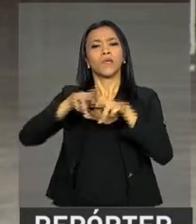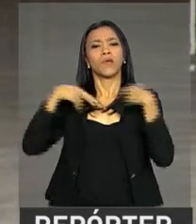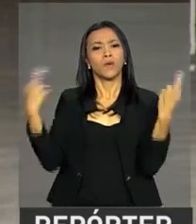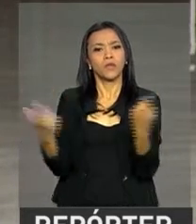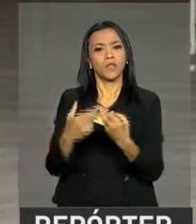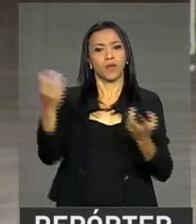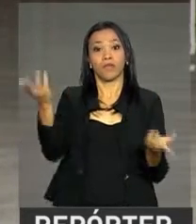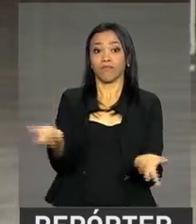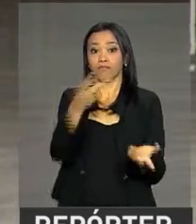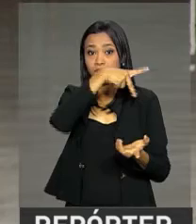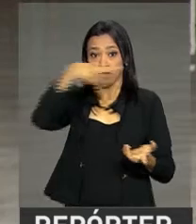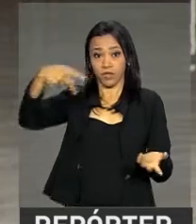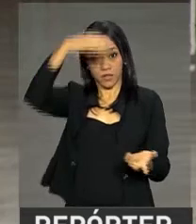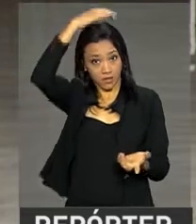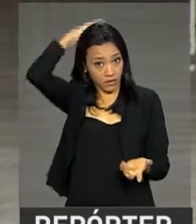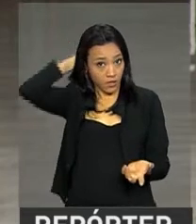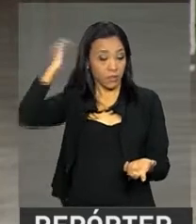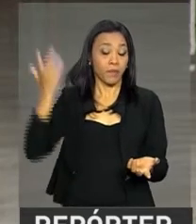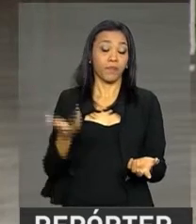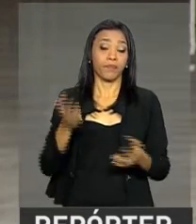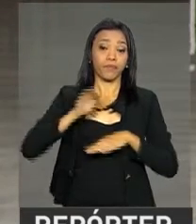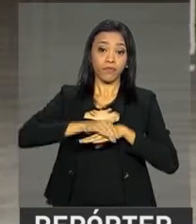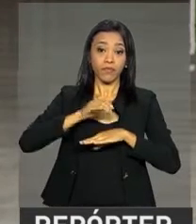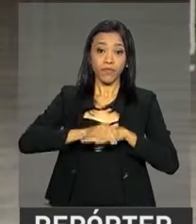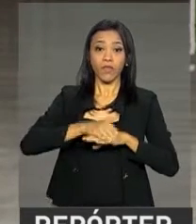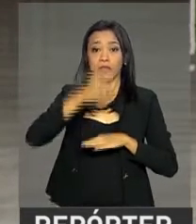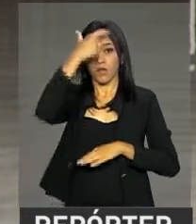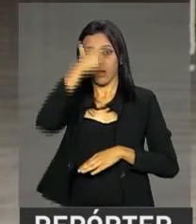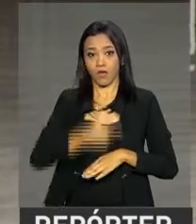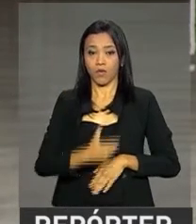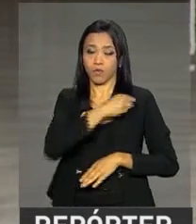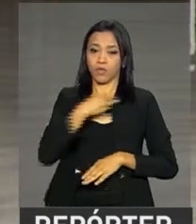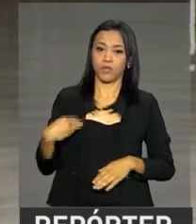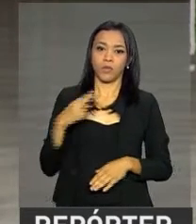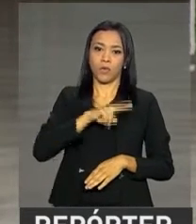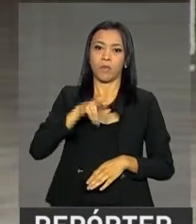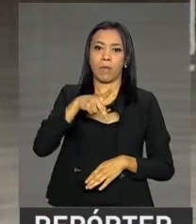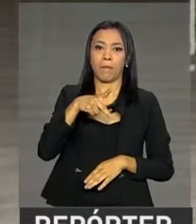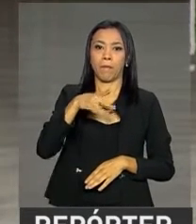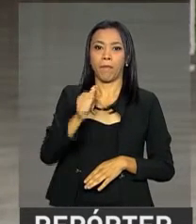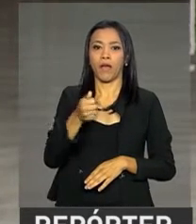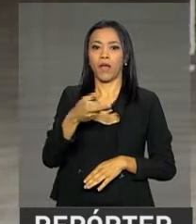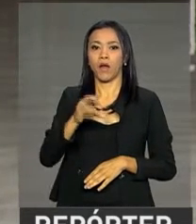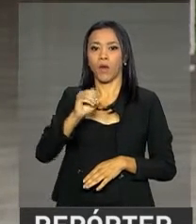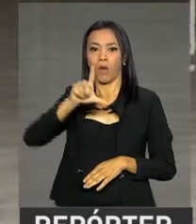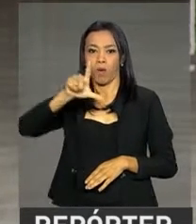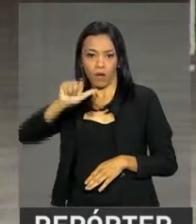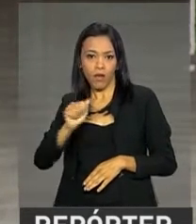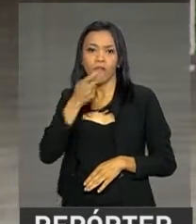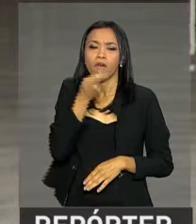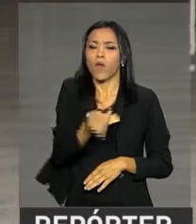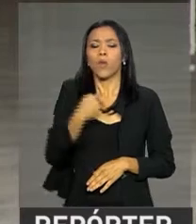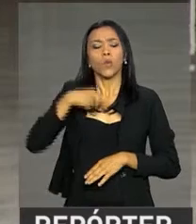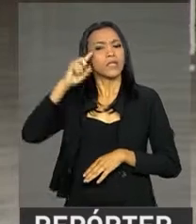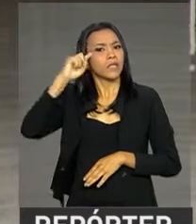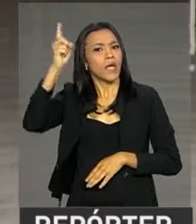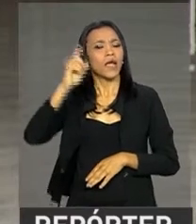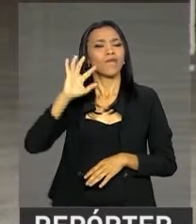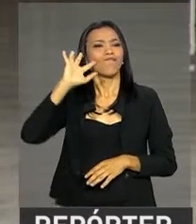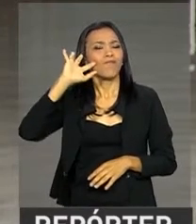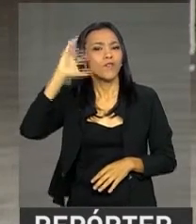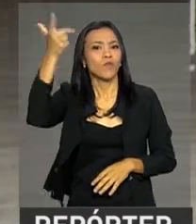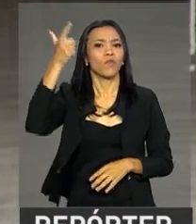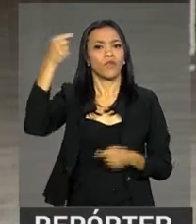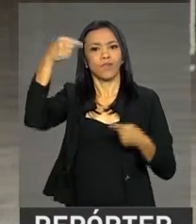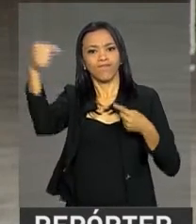Temer. Segundo o porta-voz da presidência da República, Alexandre Parola, a ideia é buscar uma solução que leve em conta,